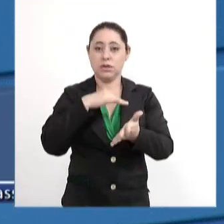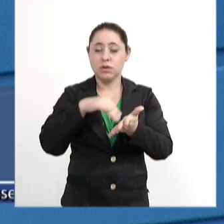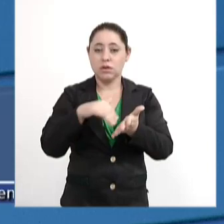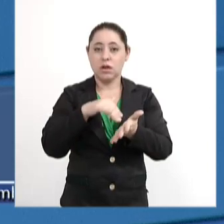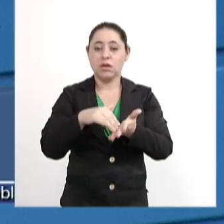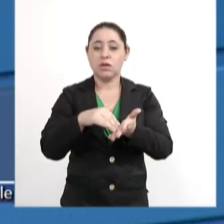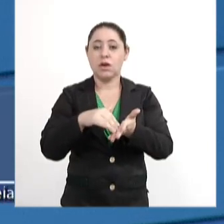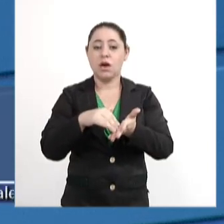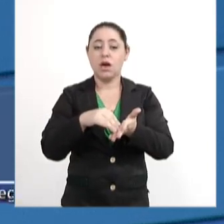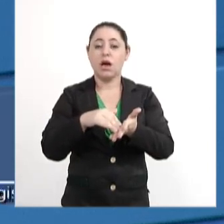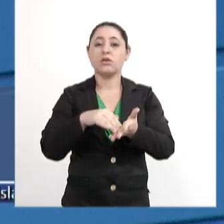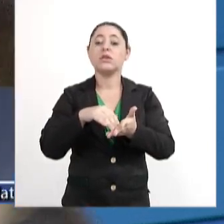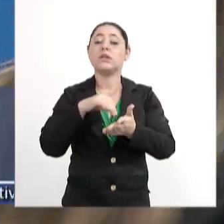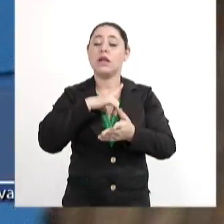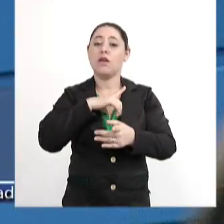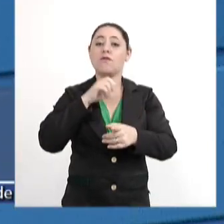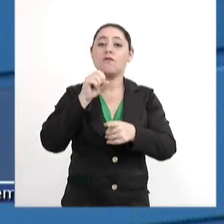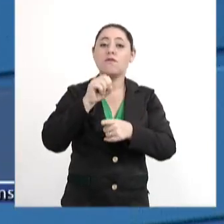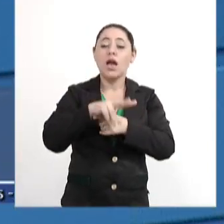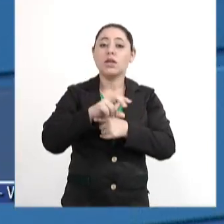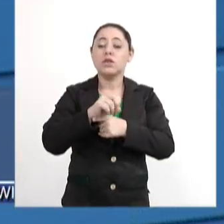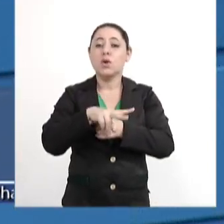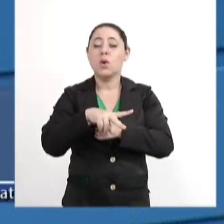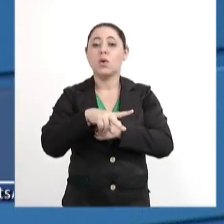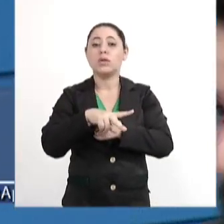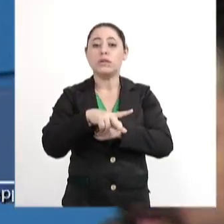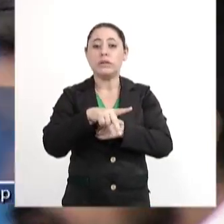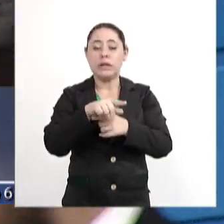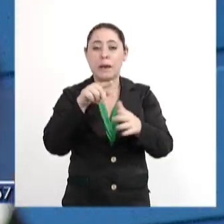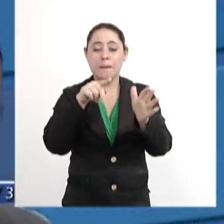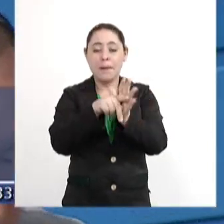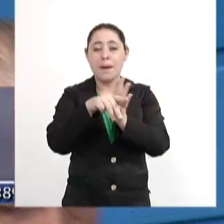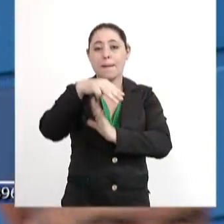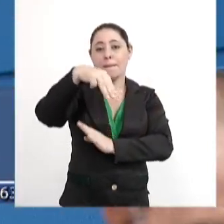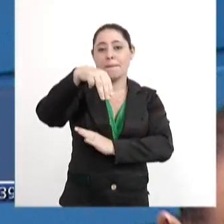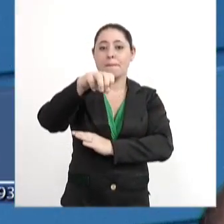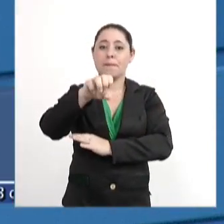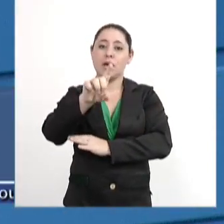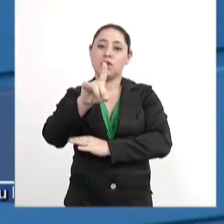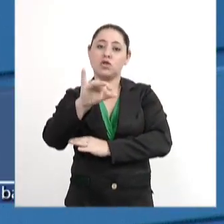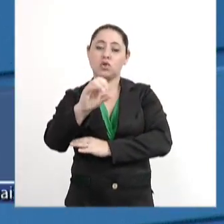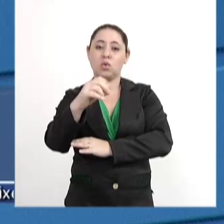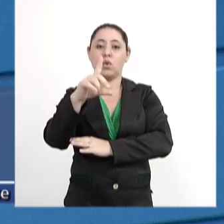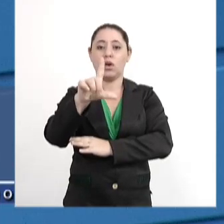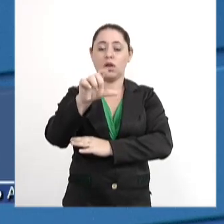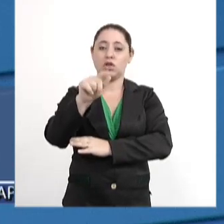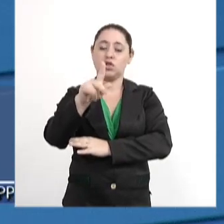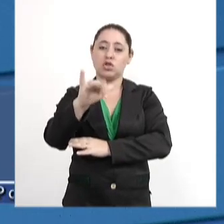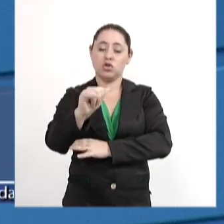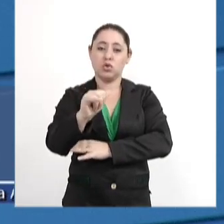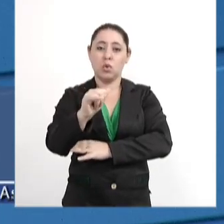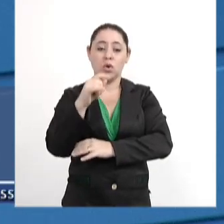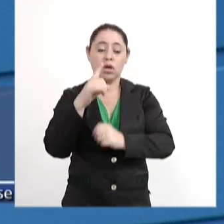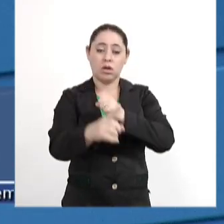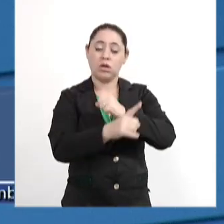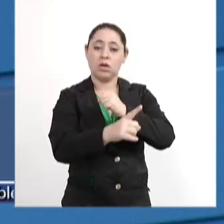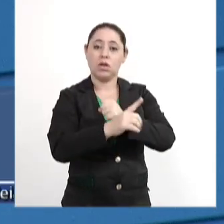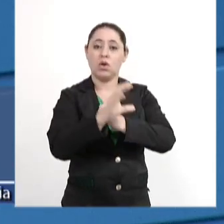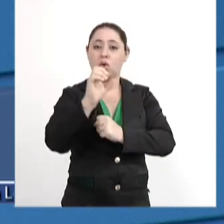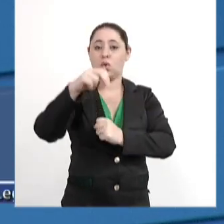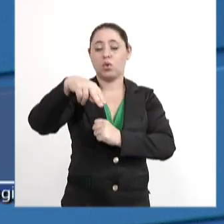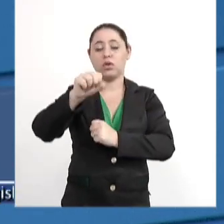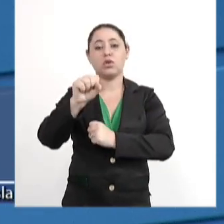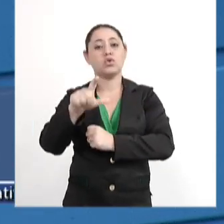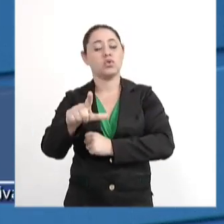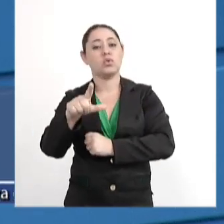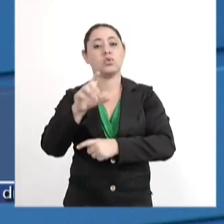sejam contratados ou designados peritos criminais e médicos legistas para atender a região Cone Sul do nosso Estado. A